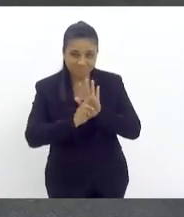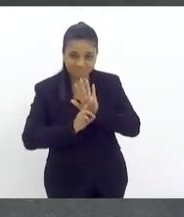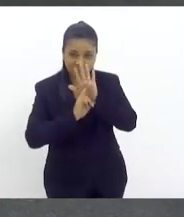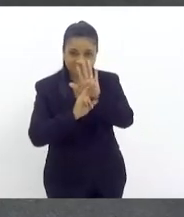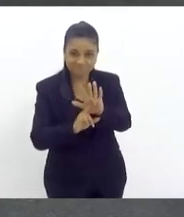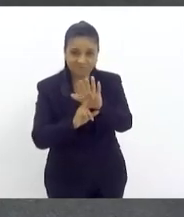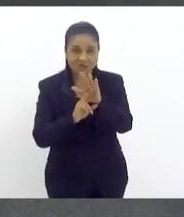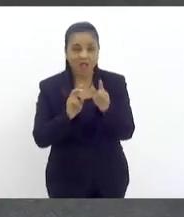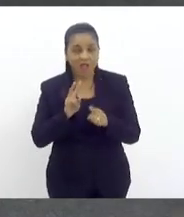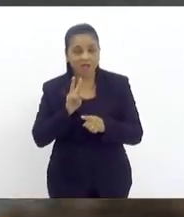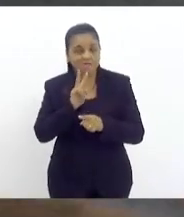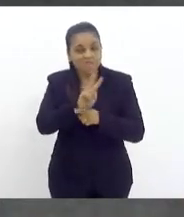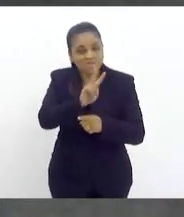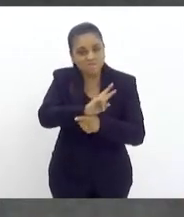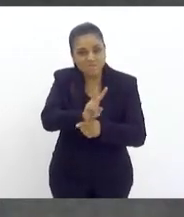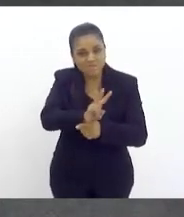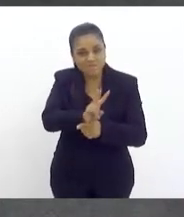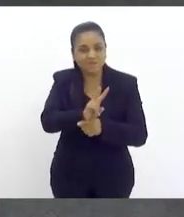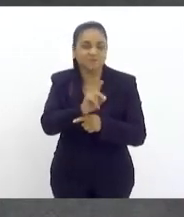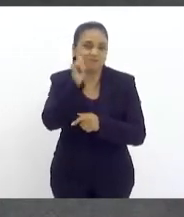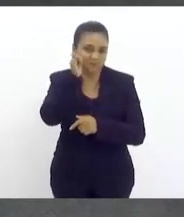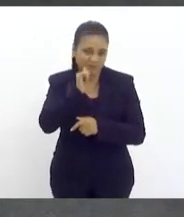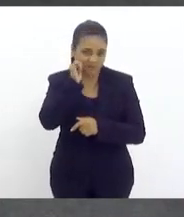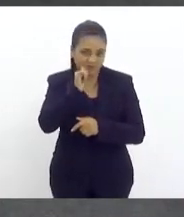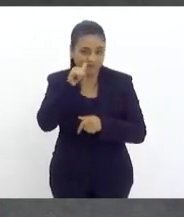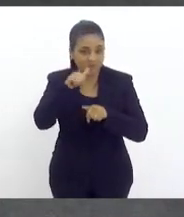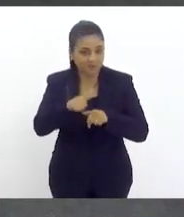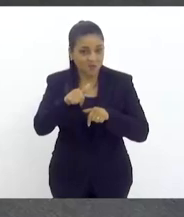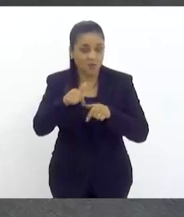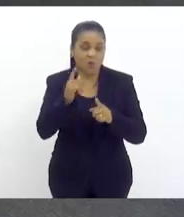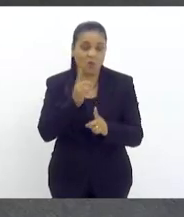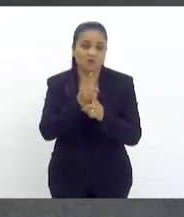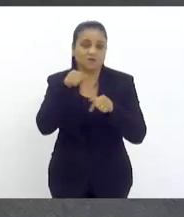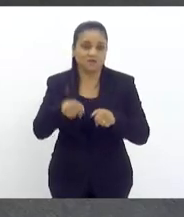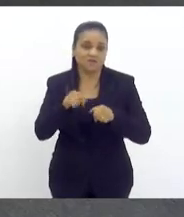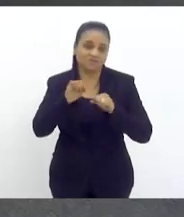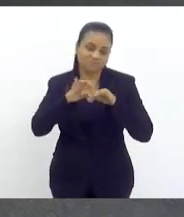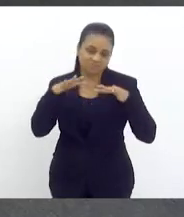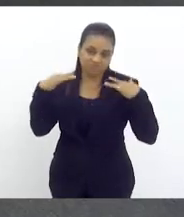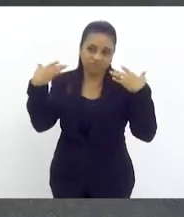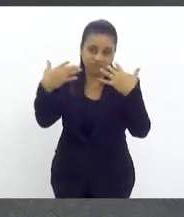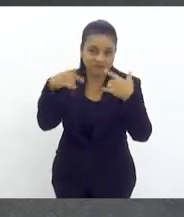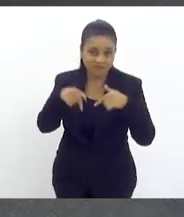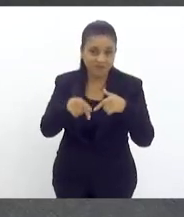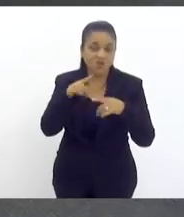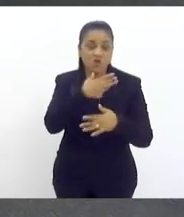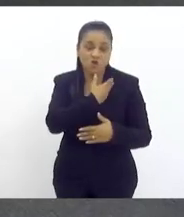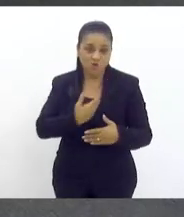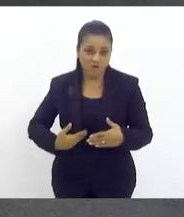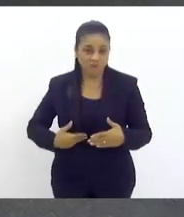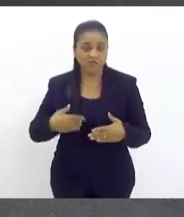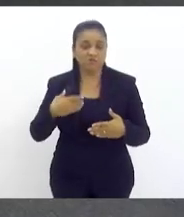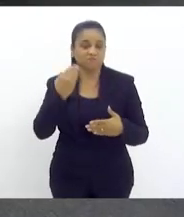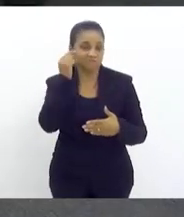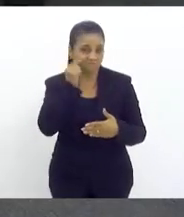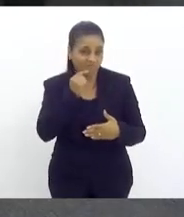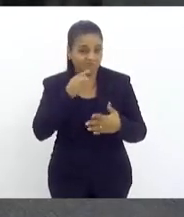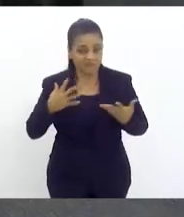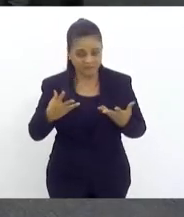das mulheres, encontra nesse espaço aqui legitimidade para que o governador se sensibilize